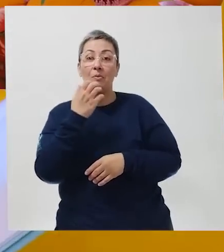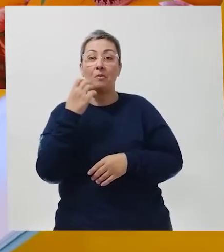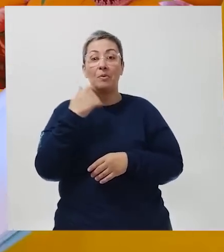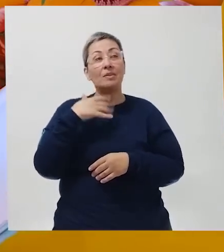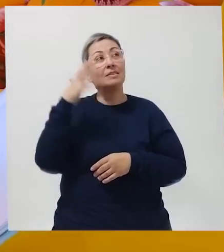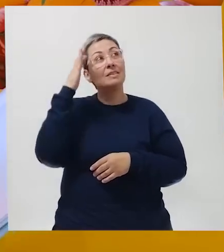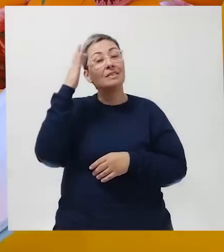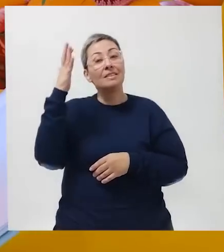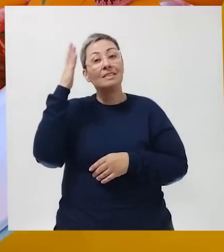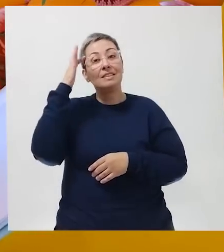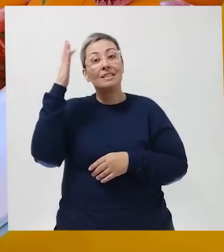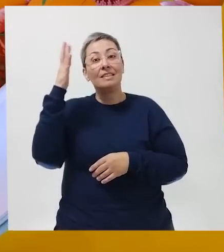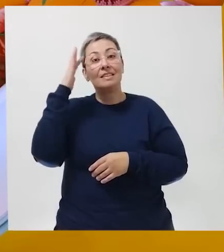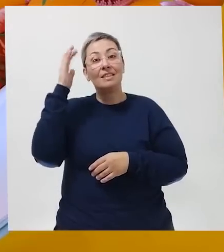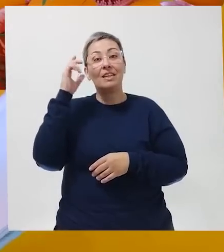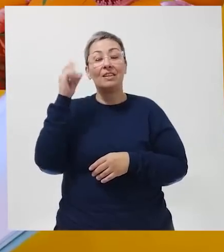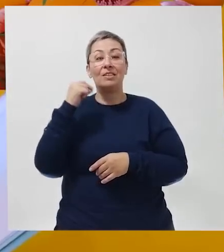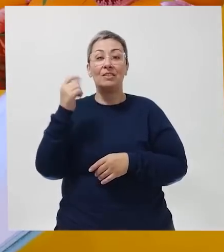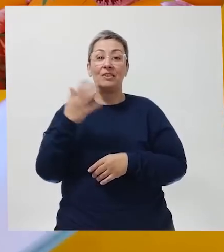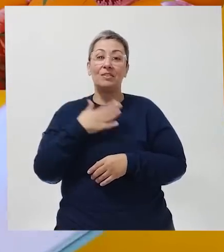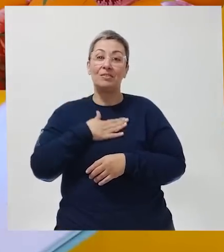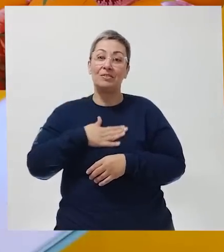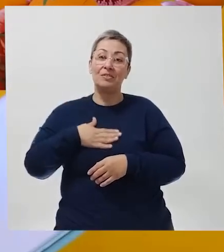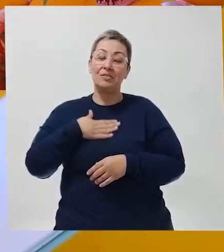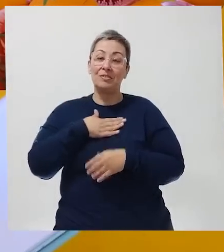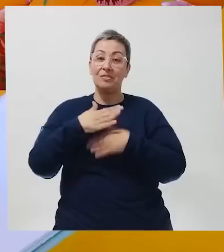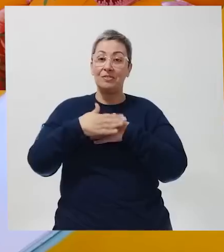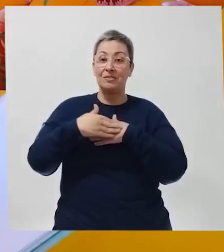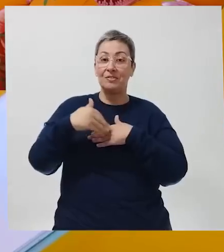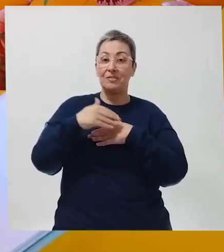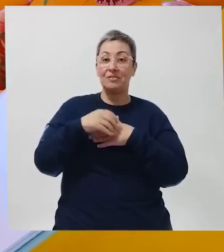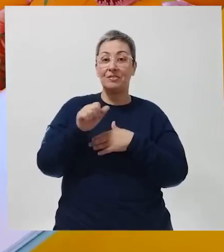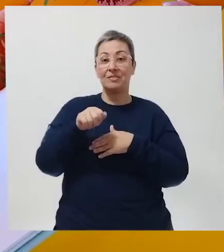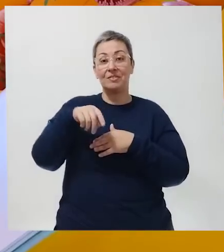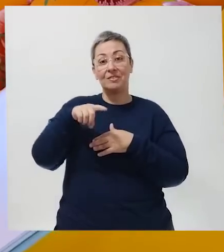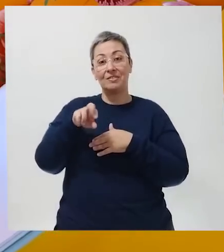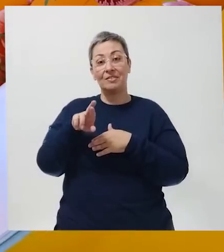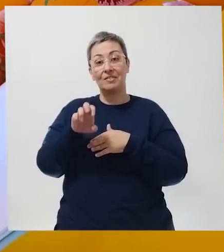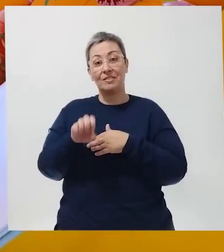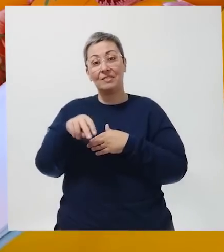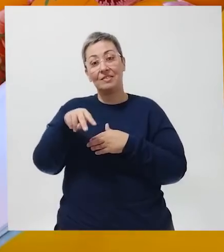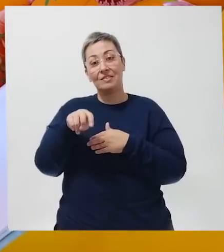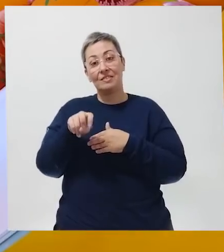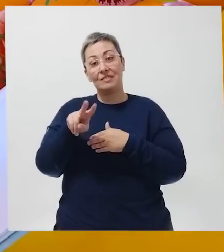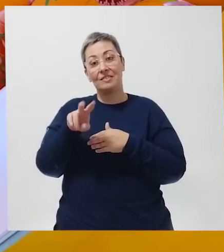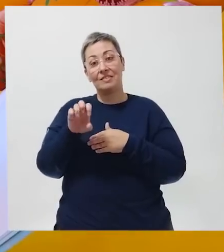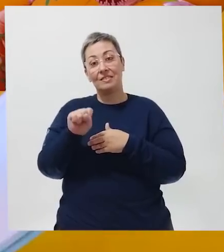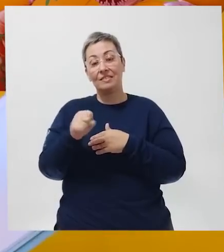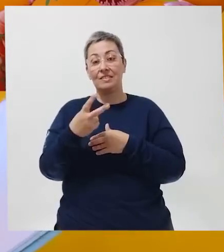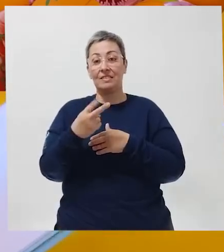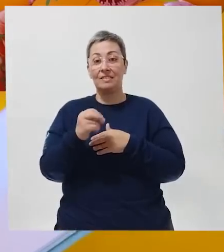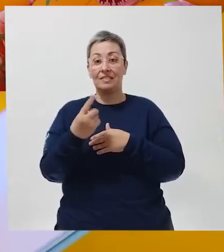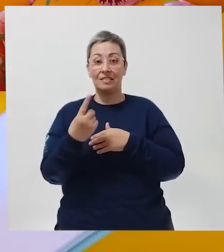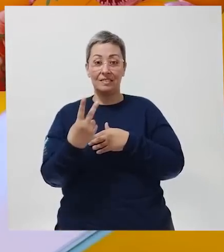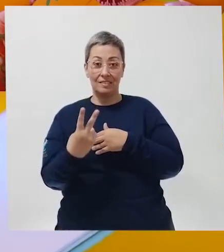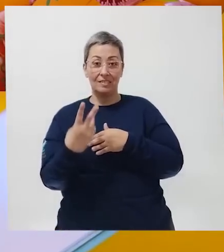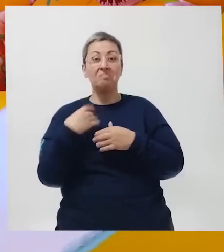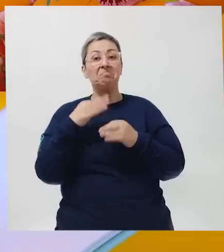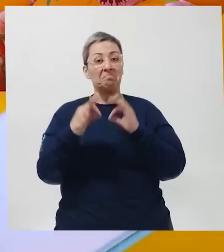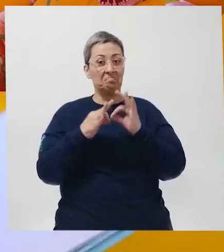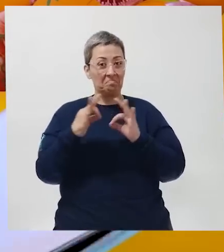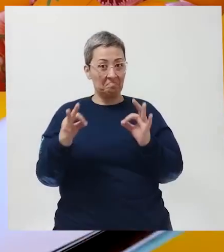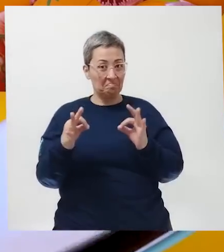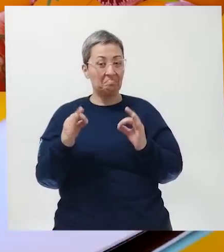Wilson, música para encantar a fantasia com afeto. André Neves,